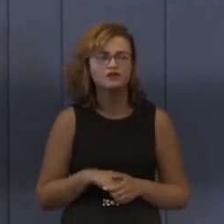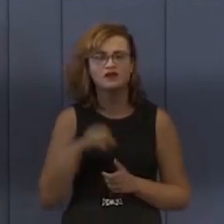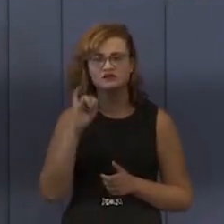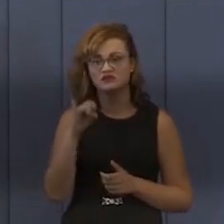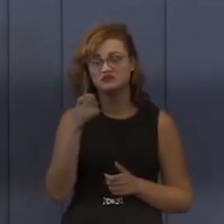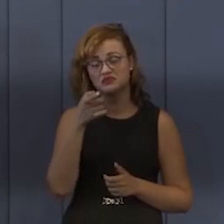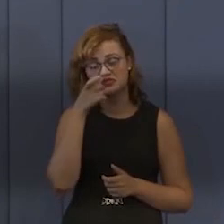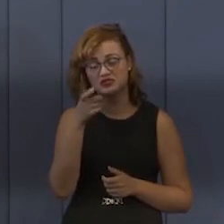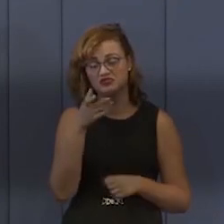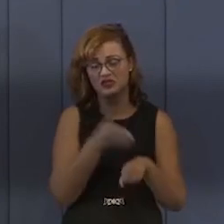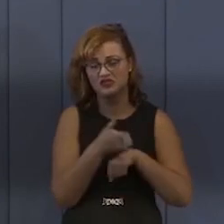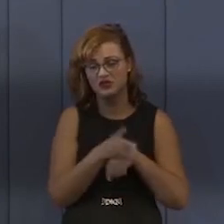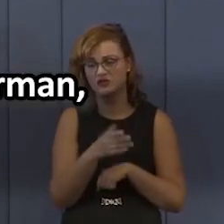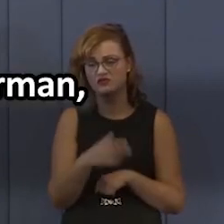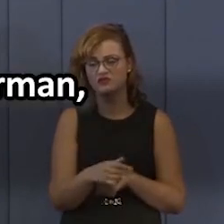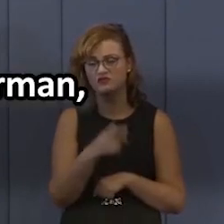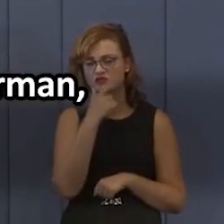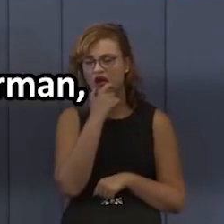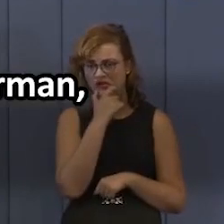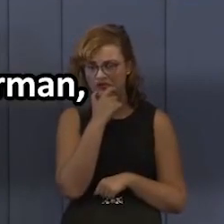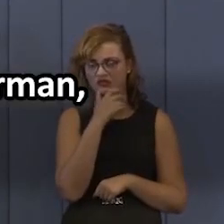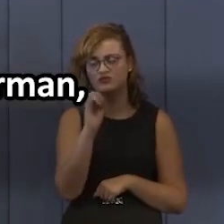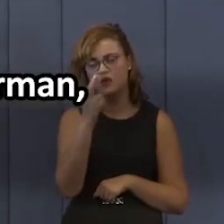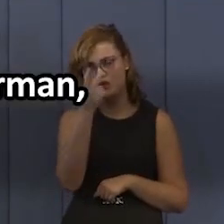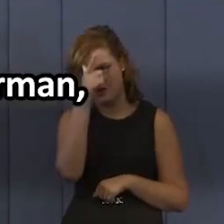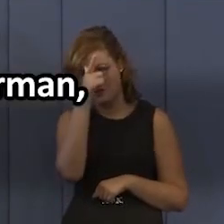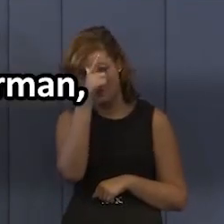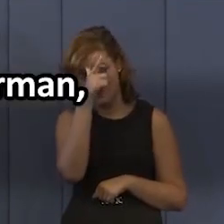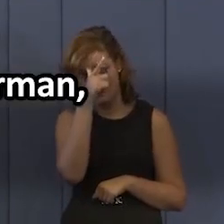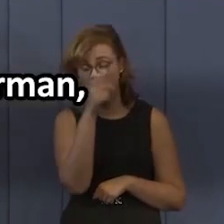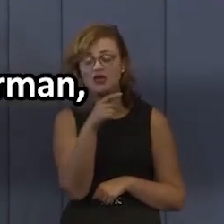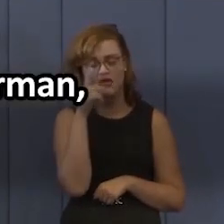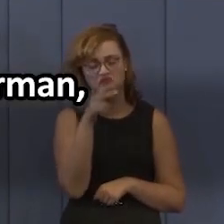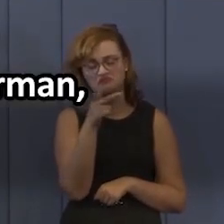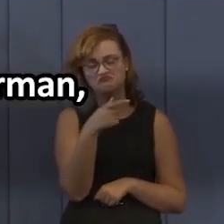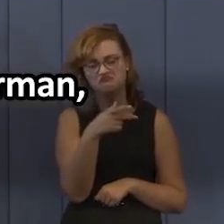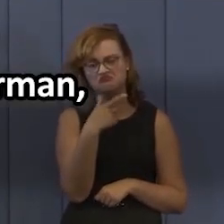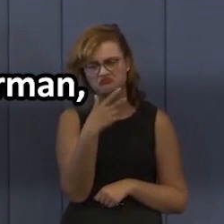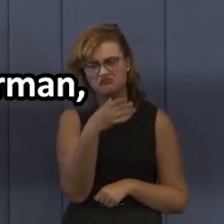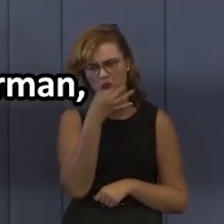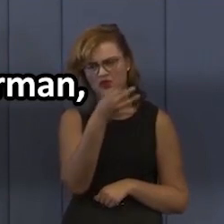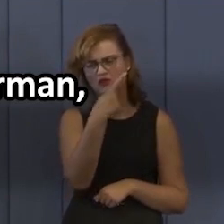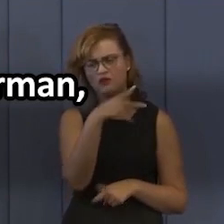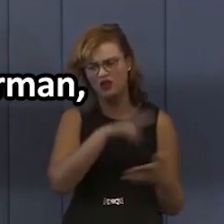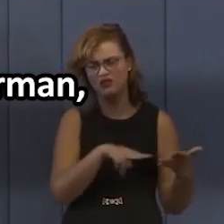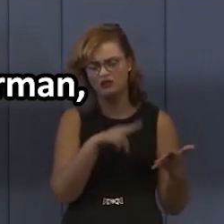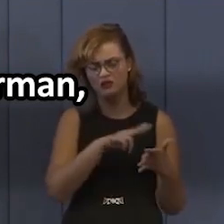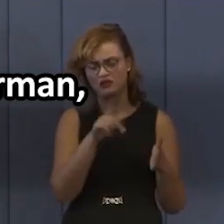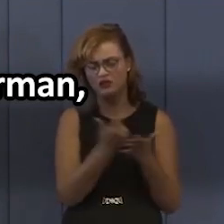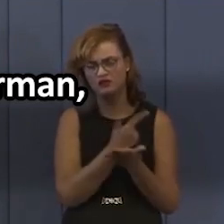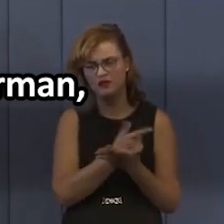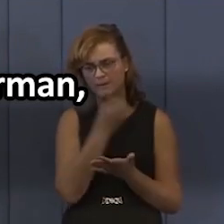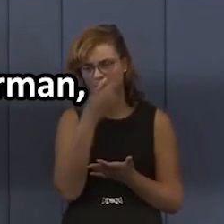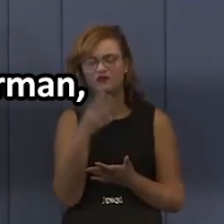português, que é o Herder. Se vocês tiverem acesso ao inglês ou diretamente ao alemão, recomendo